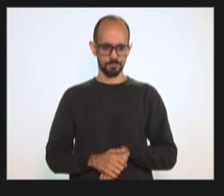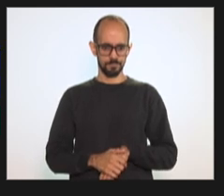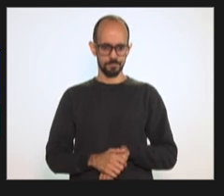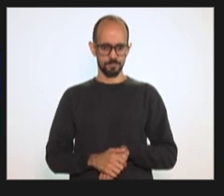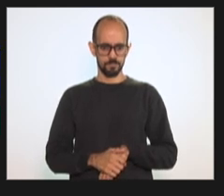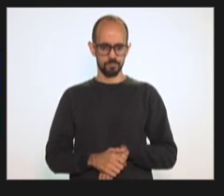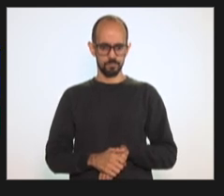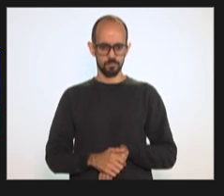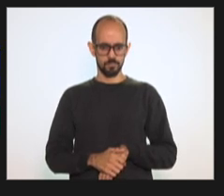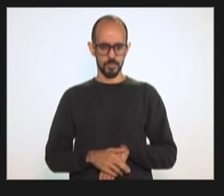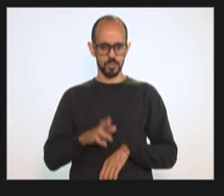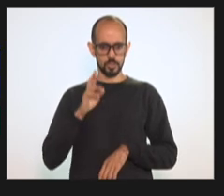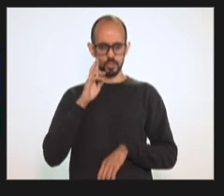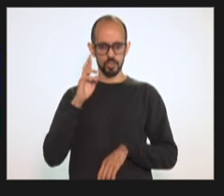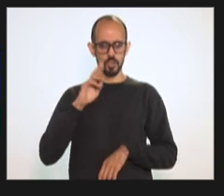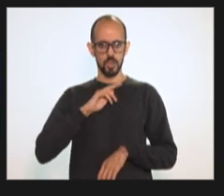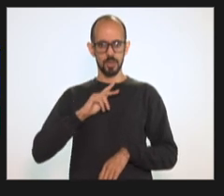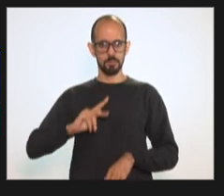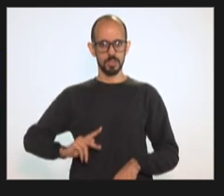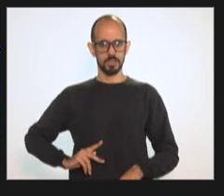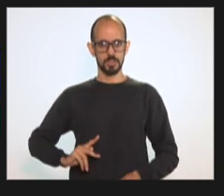senhora presidente